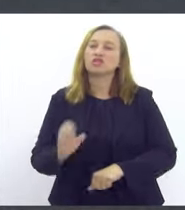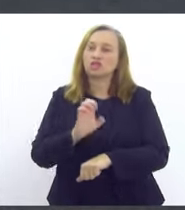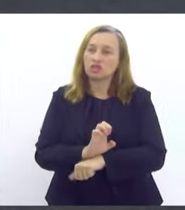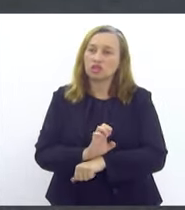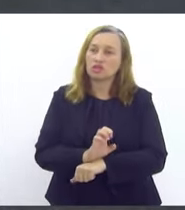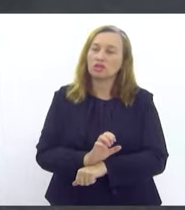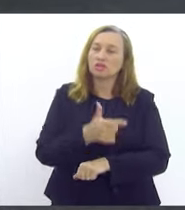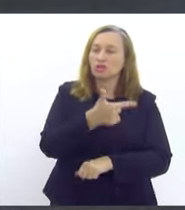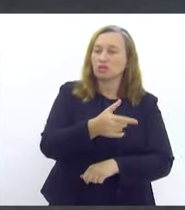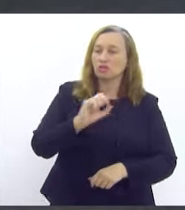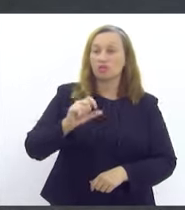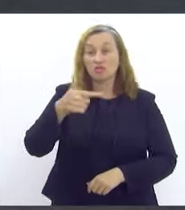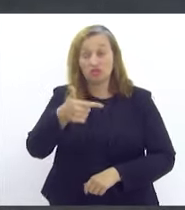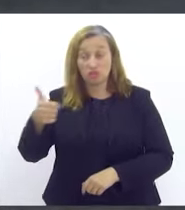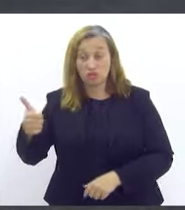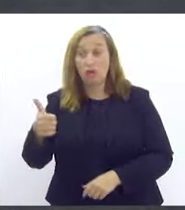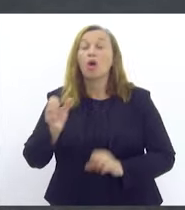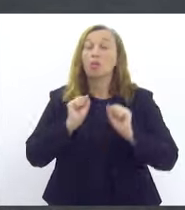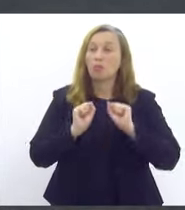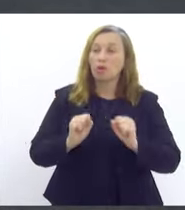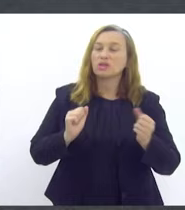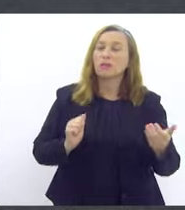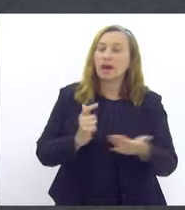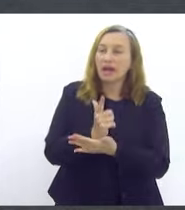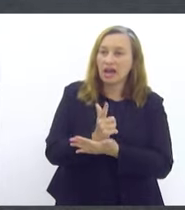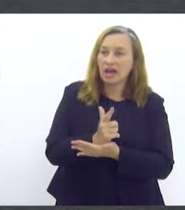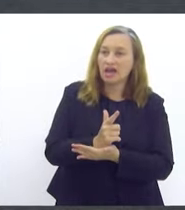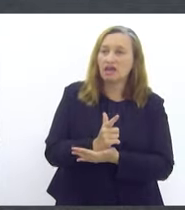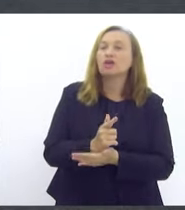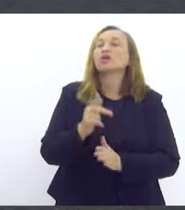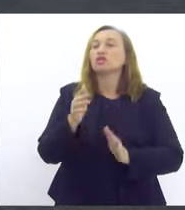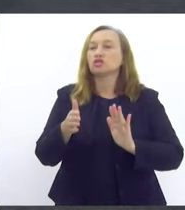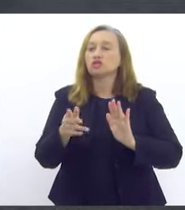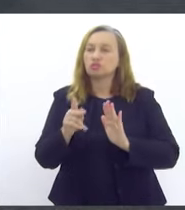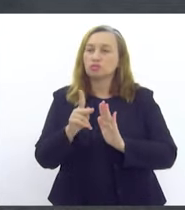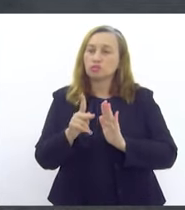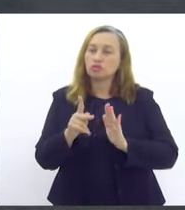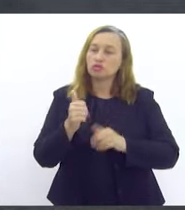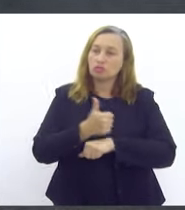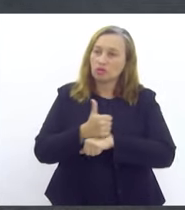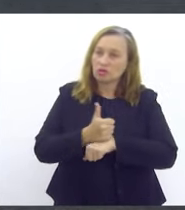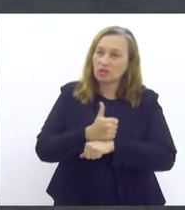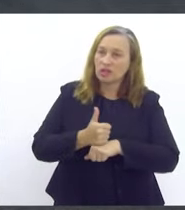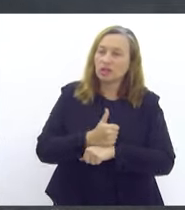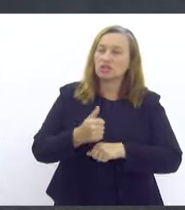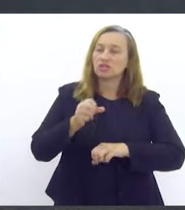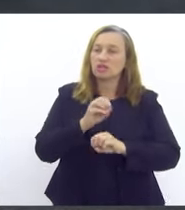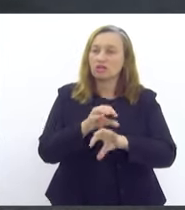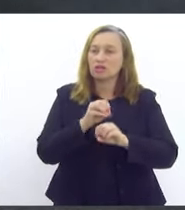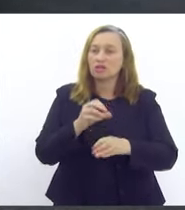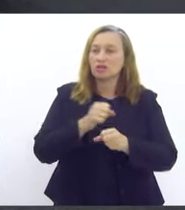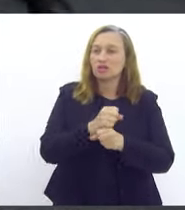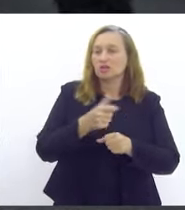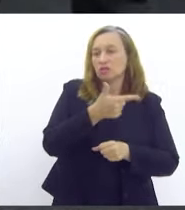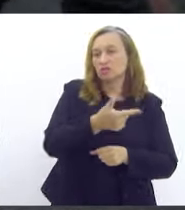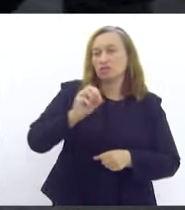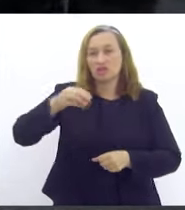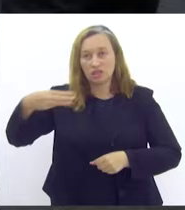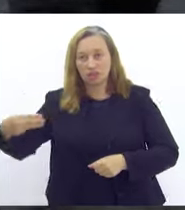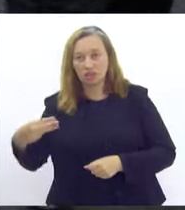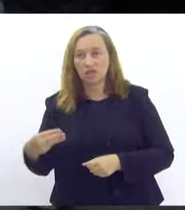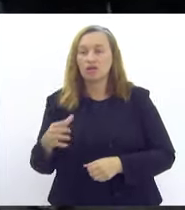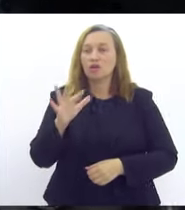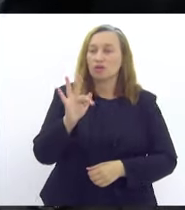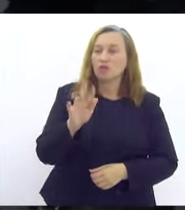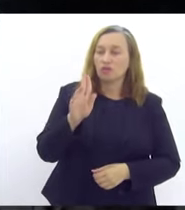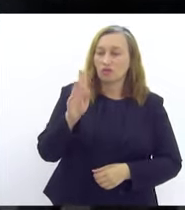em 2021, possa pagar aos profissionais de educação, nesse ano 2023, o abono do Fundeb, com esses